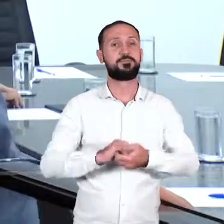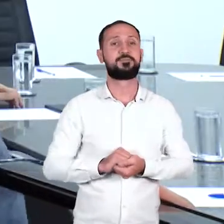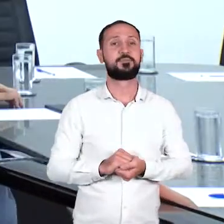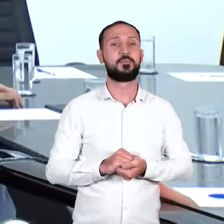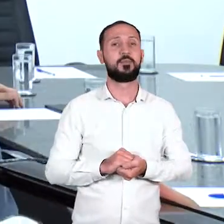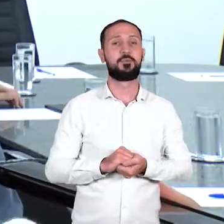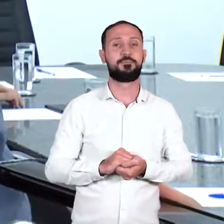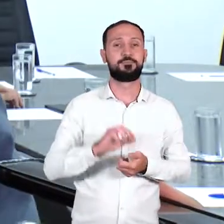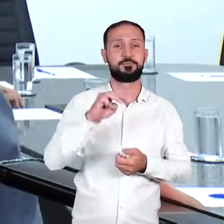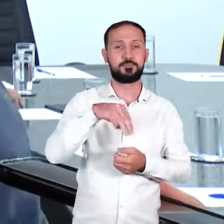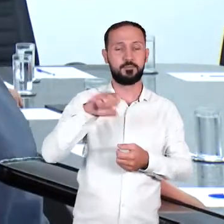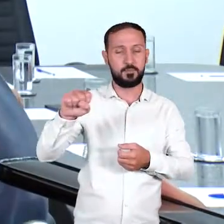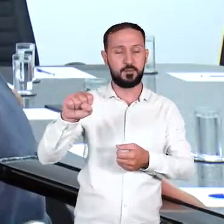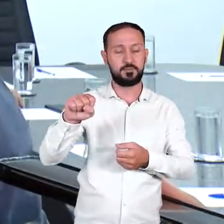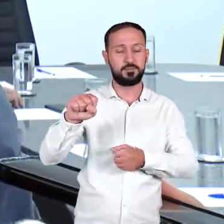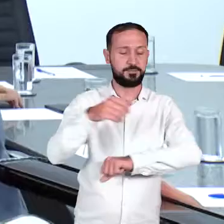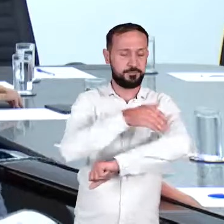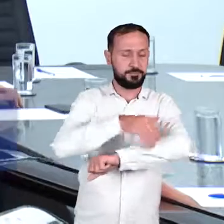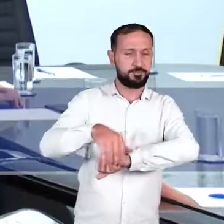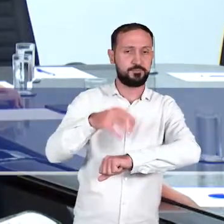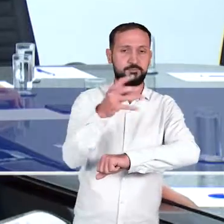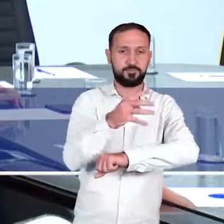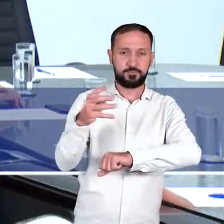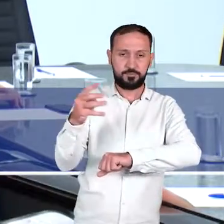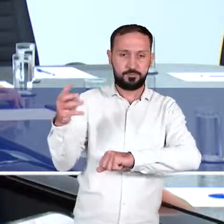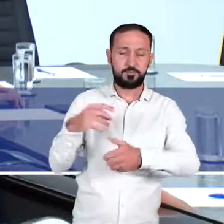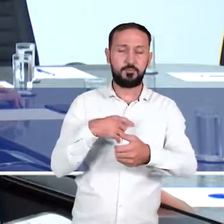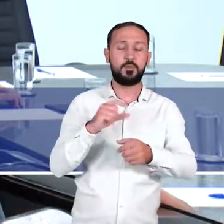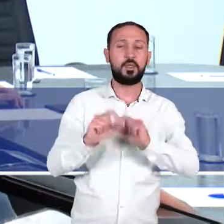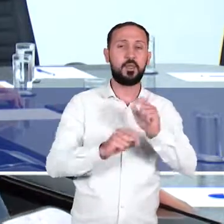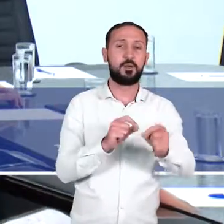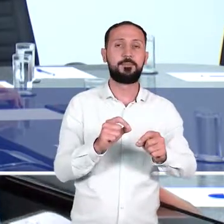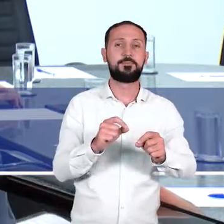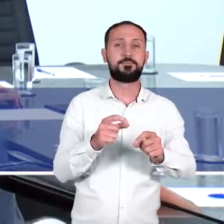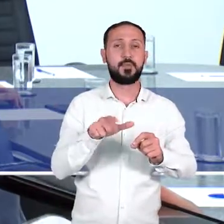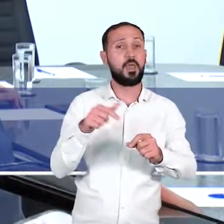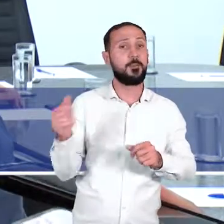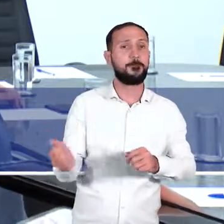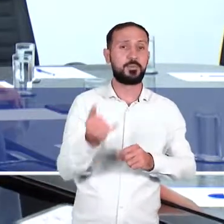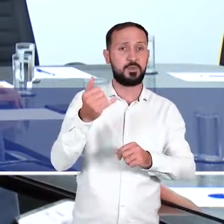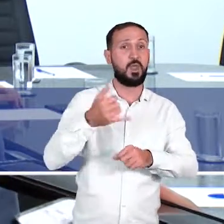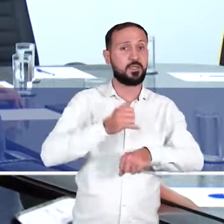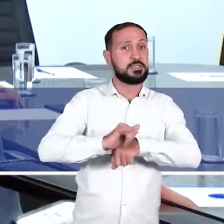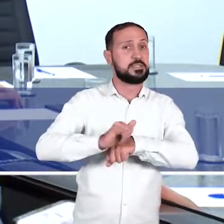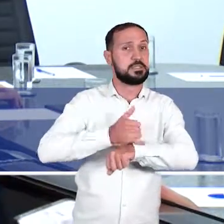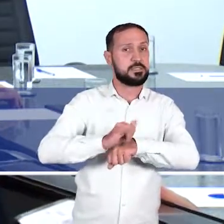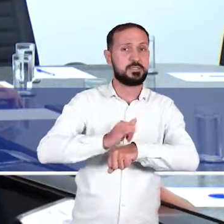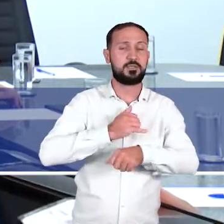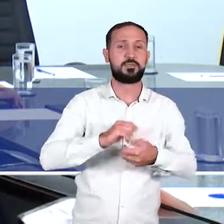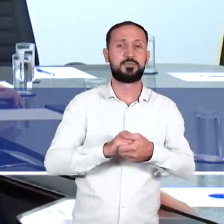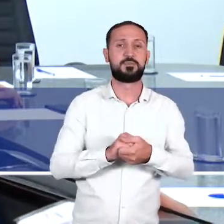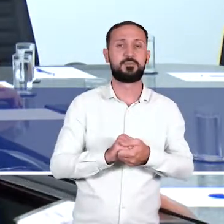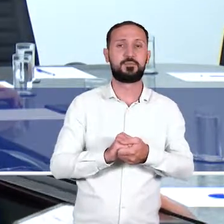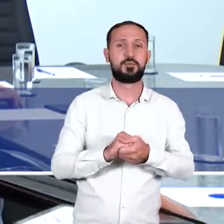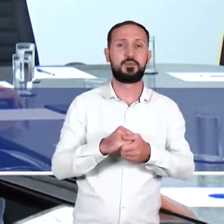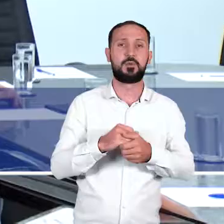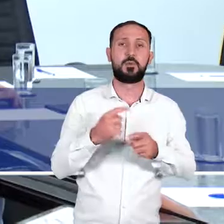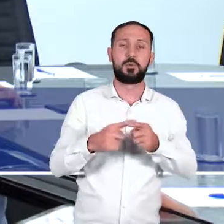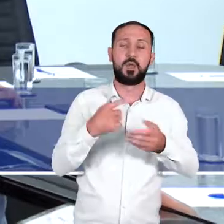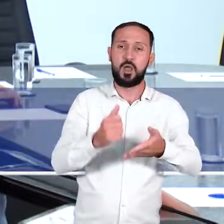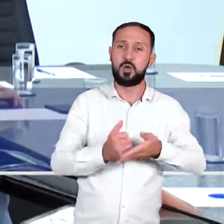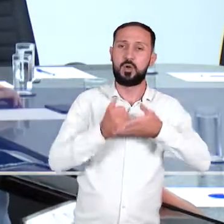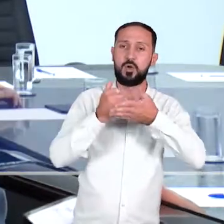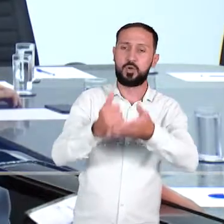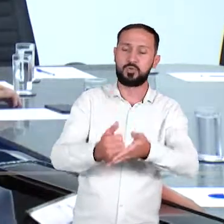A MS 444 é uma via de importante estratégia, porque além dos